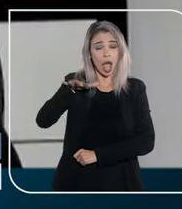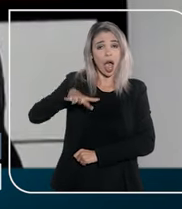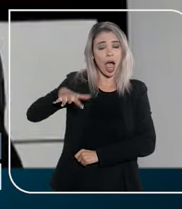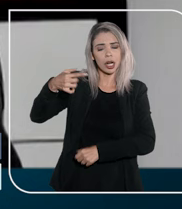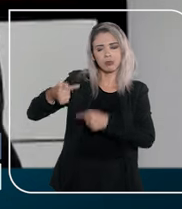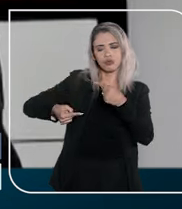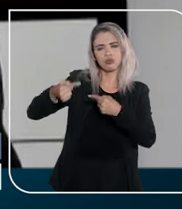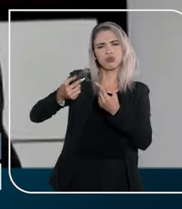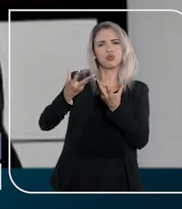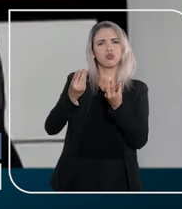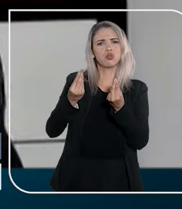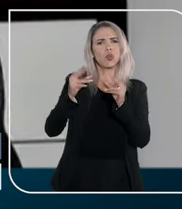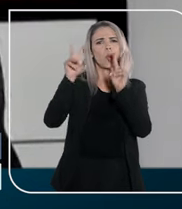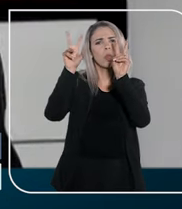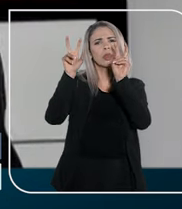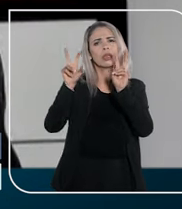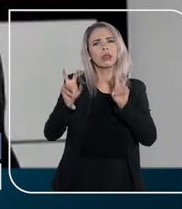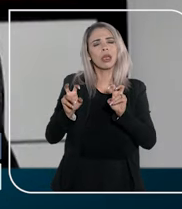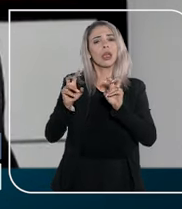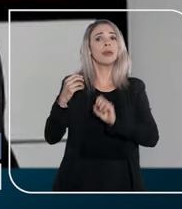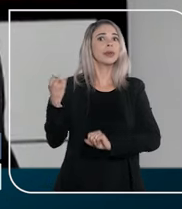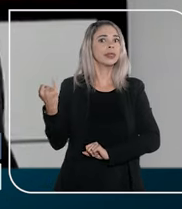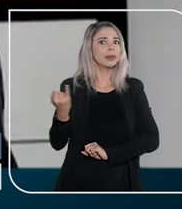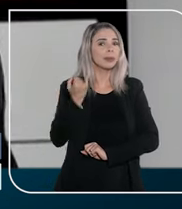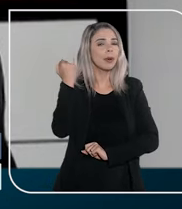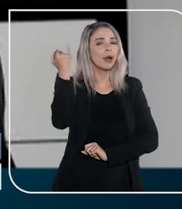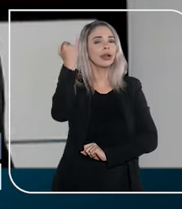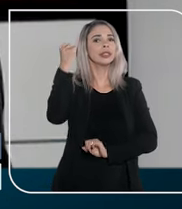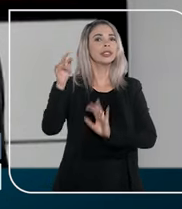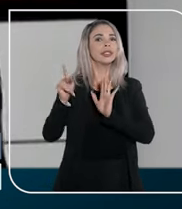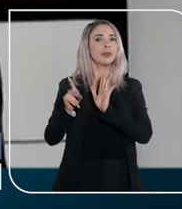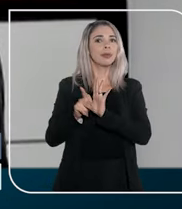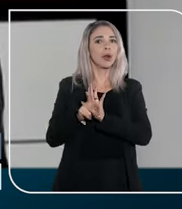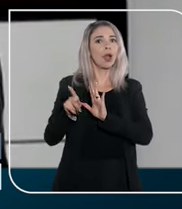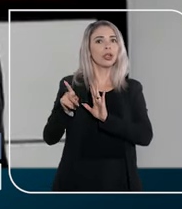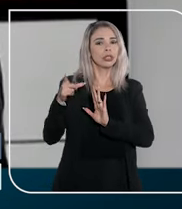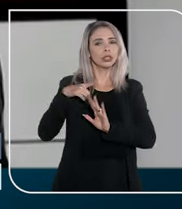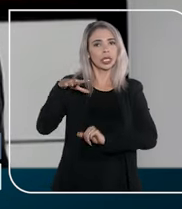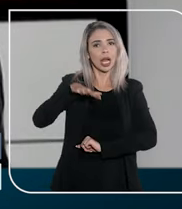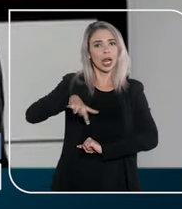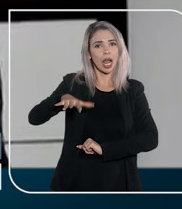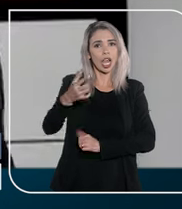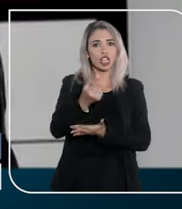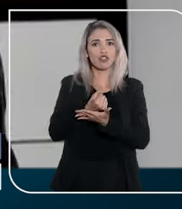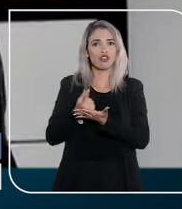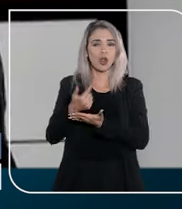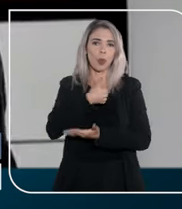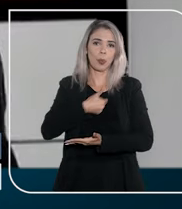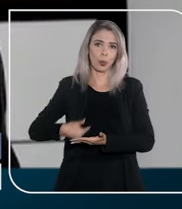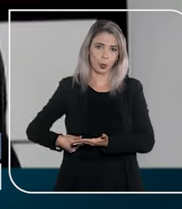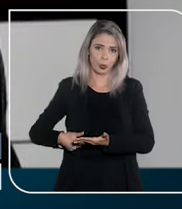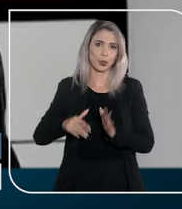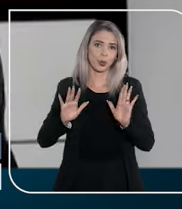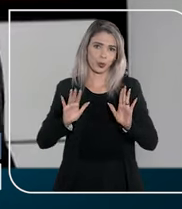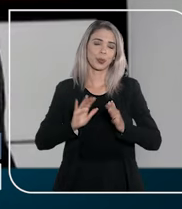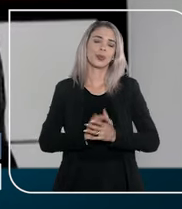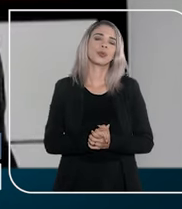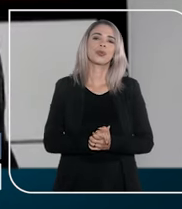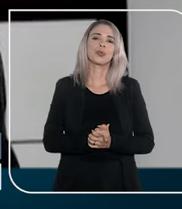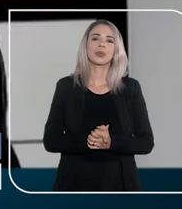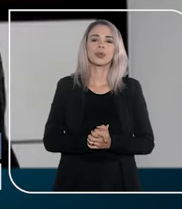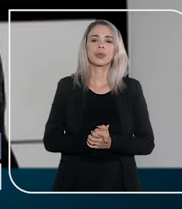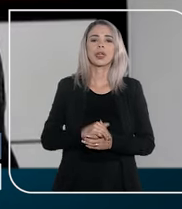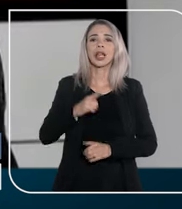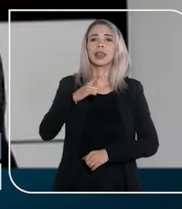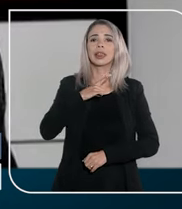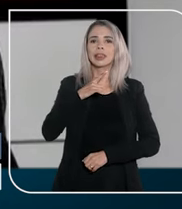debate muito aspectos bem relacionados a aspectos de concurso público. E acaba vendo aqui, porque é o guardião